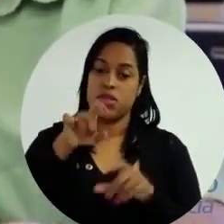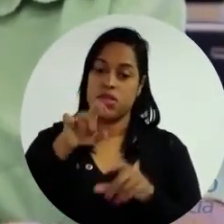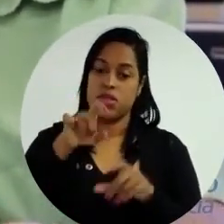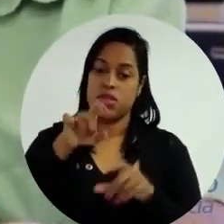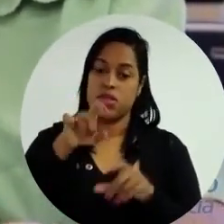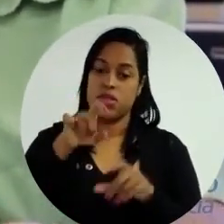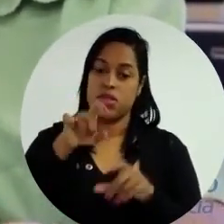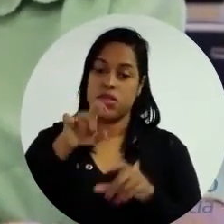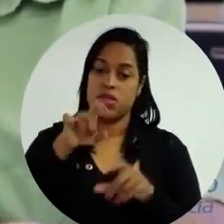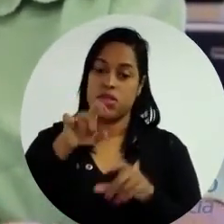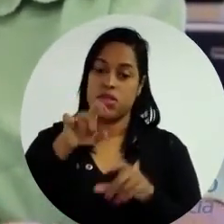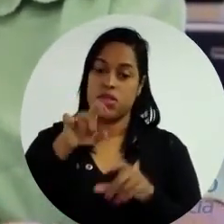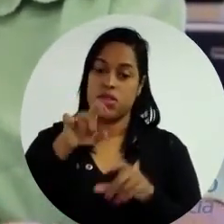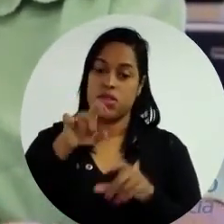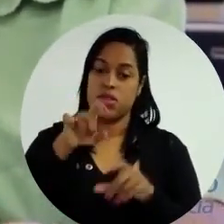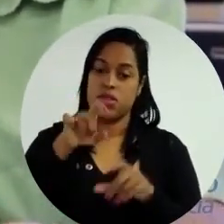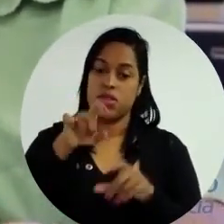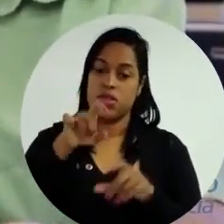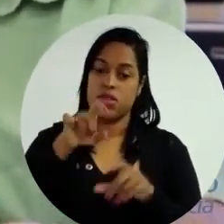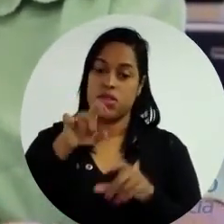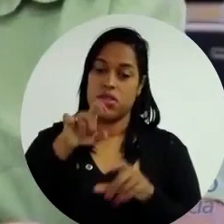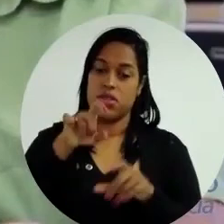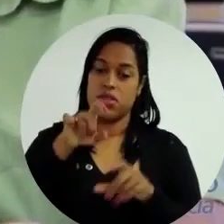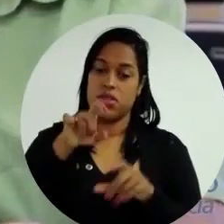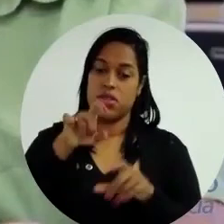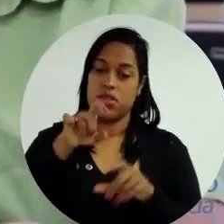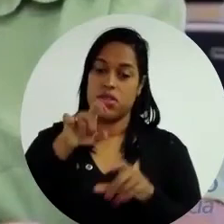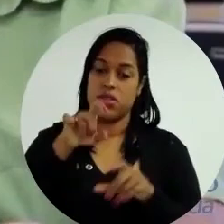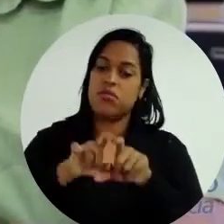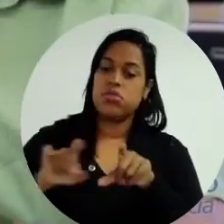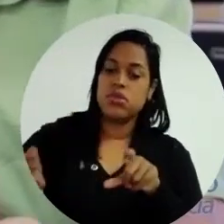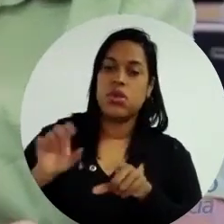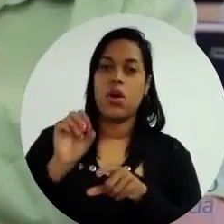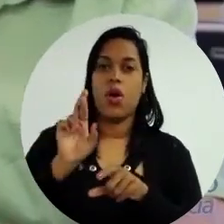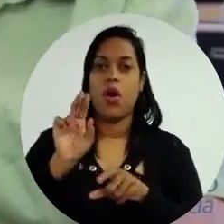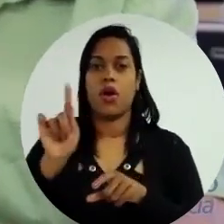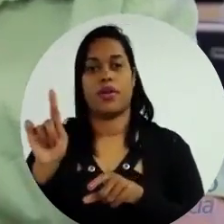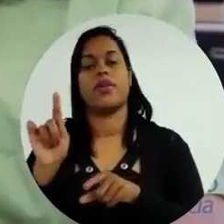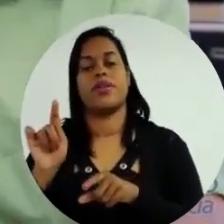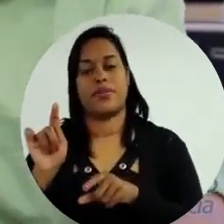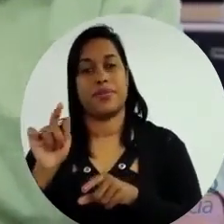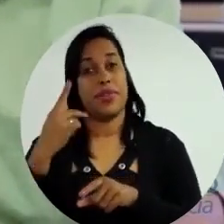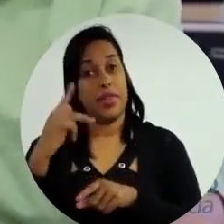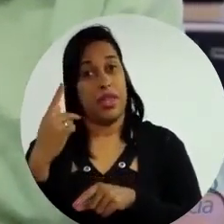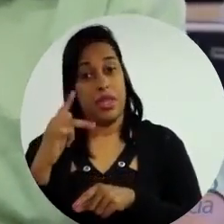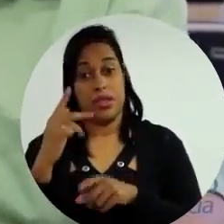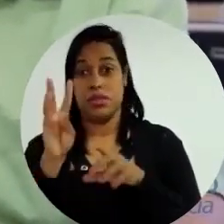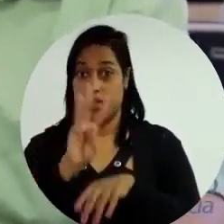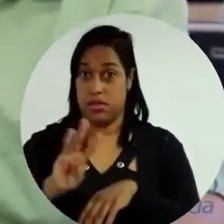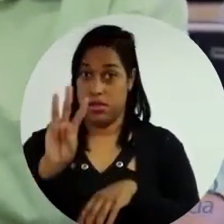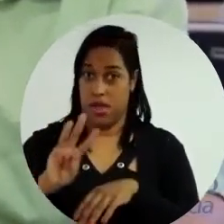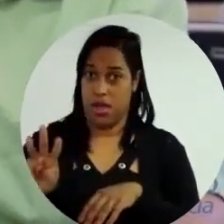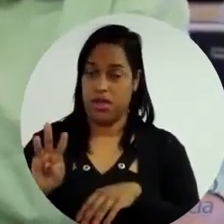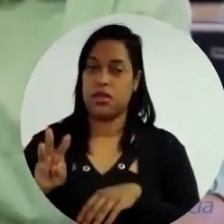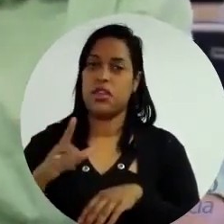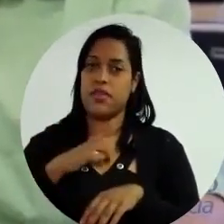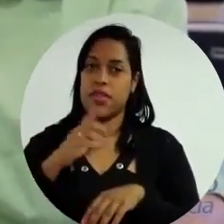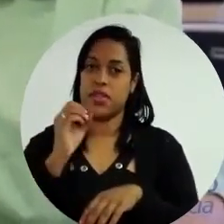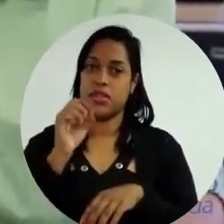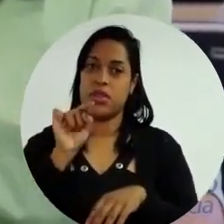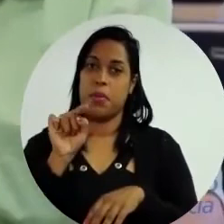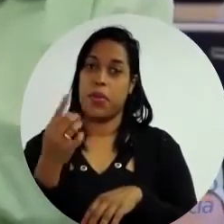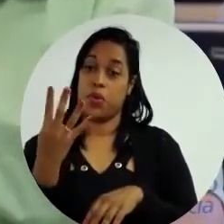www.inkscape.org. Imagens à esquerda da tela do Inkscape, acima. Nele, você vai ter a versão